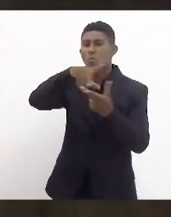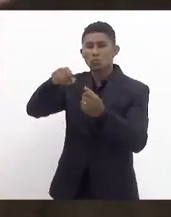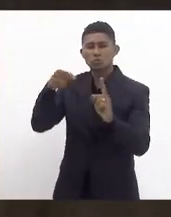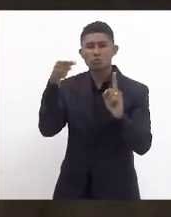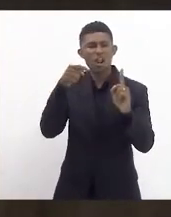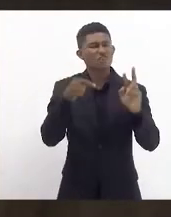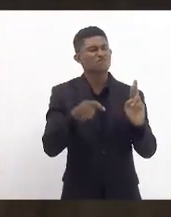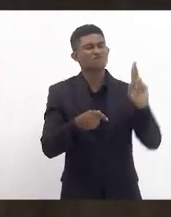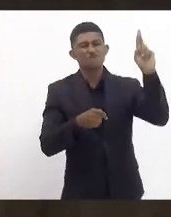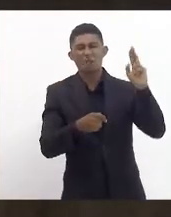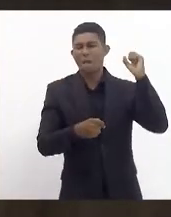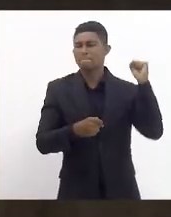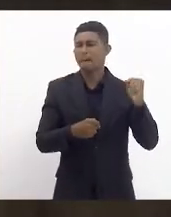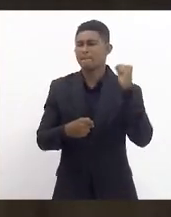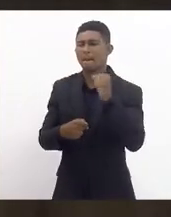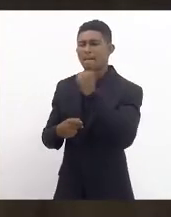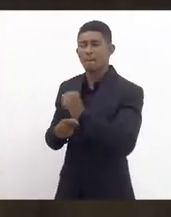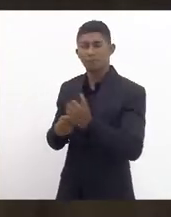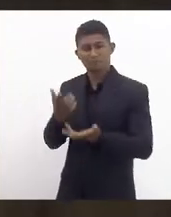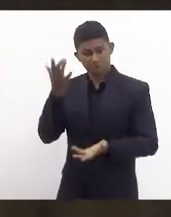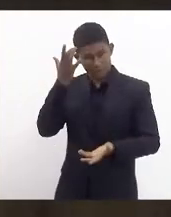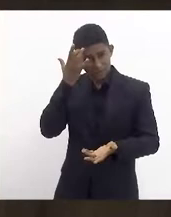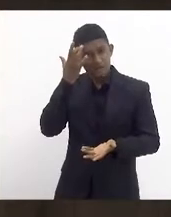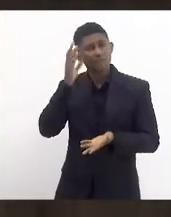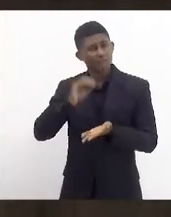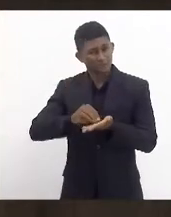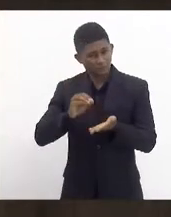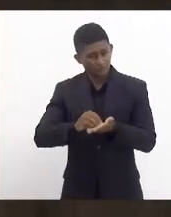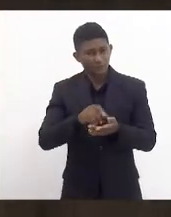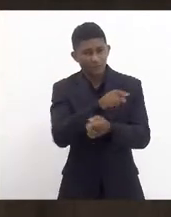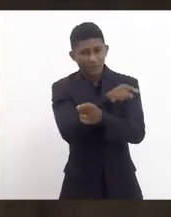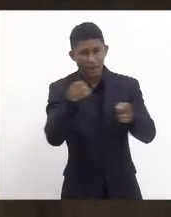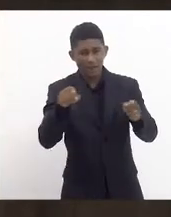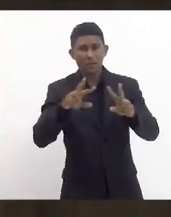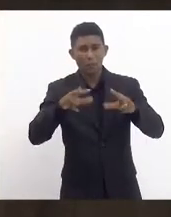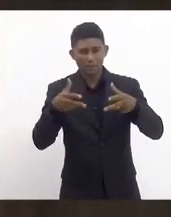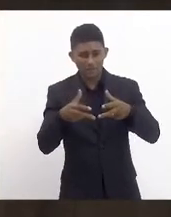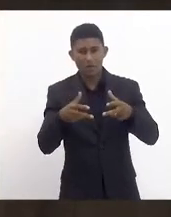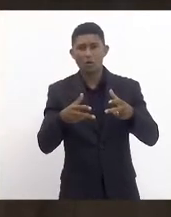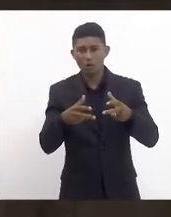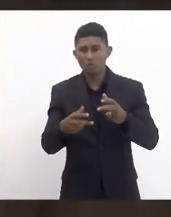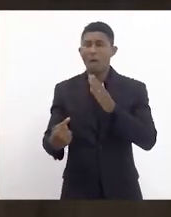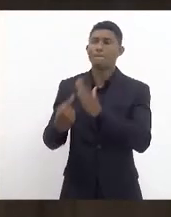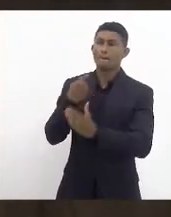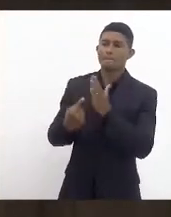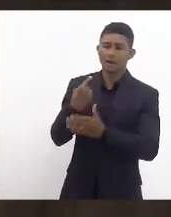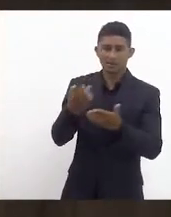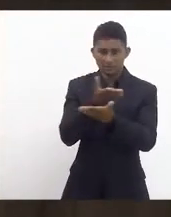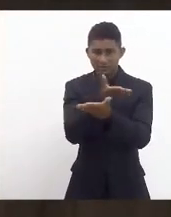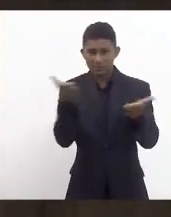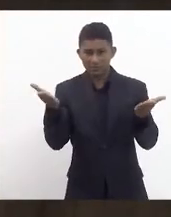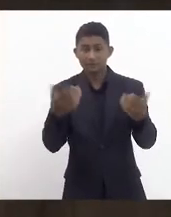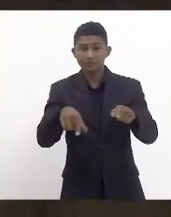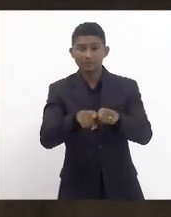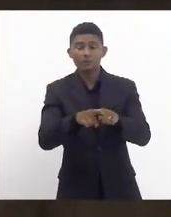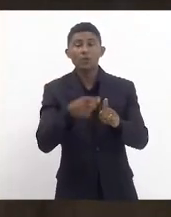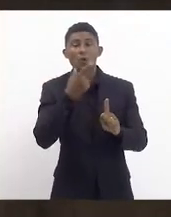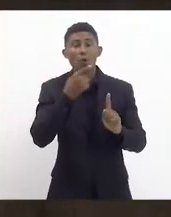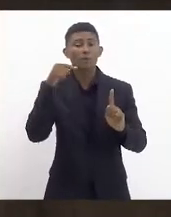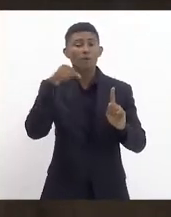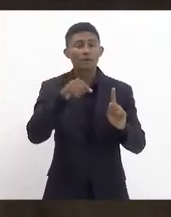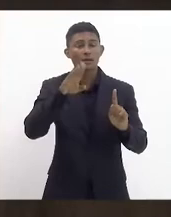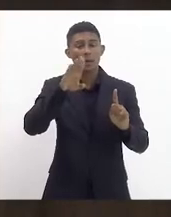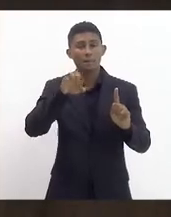Acredito que quem deva alguma explicação na própria comissão são essas deputadas. E é bom deixar claro que o senhor Bernardo Santoro